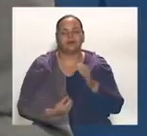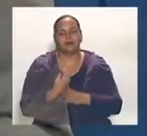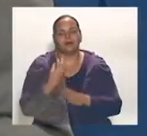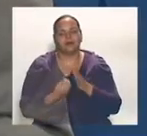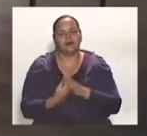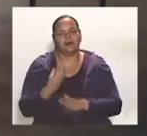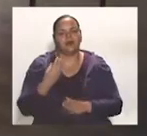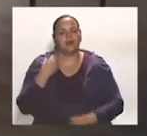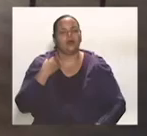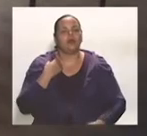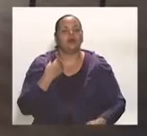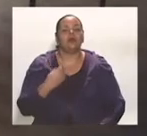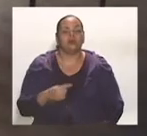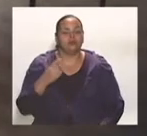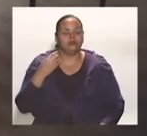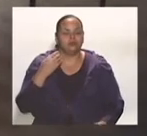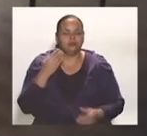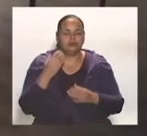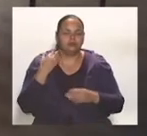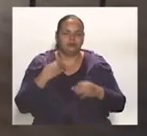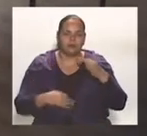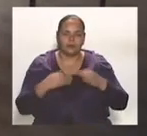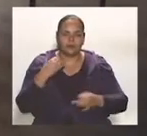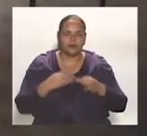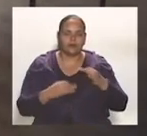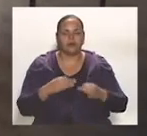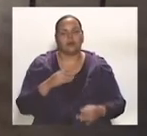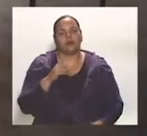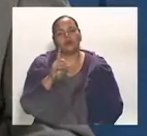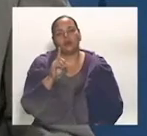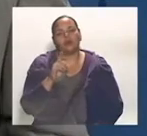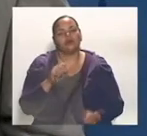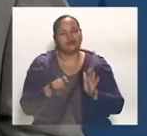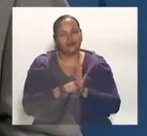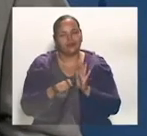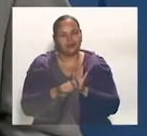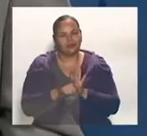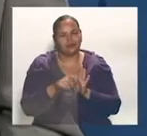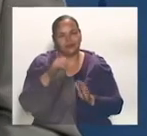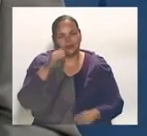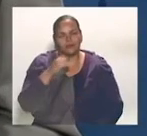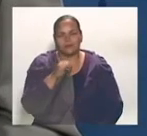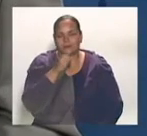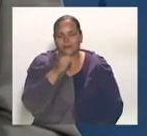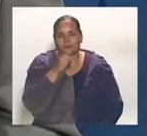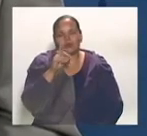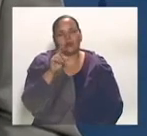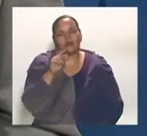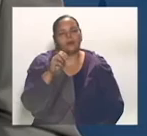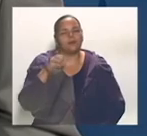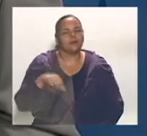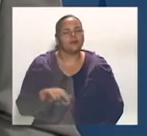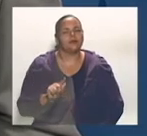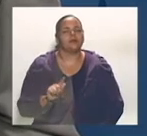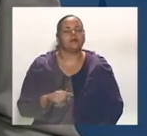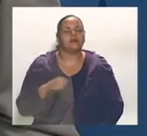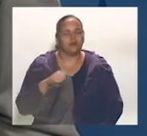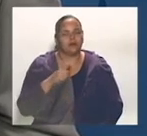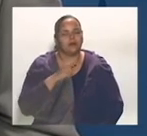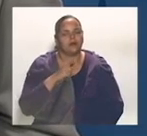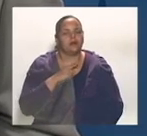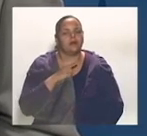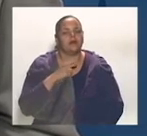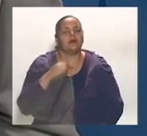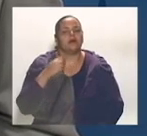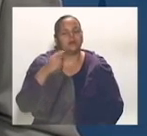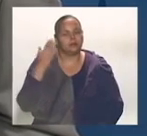o país, né? Sim, é evidente, claro. Olha, o futebol não queria que fosse criado um tribunal específico